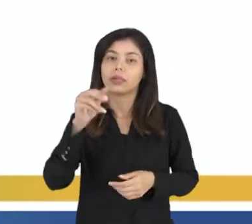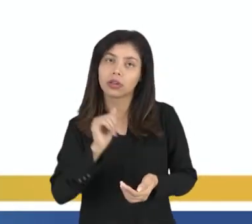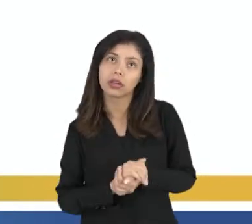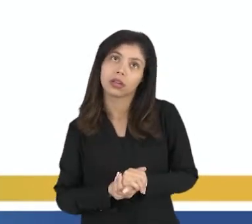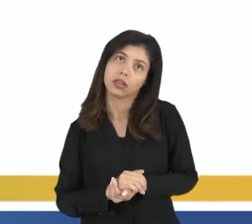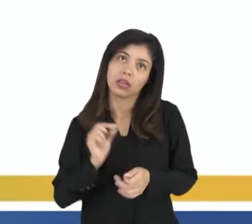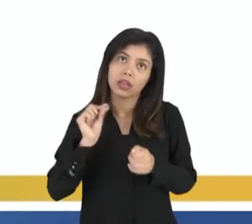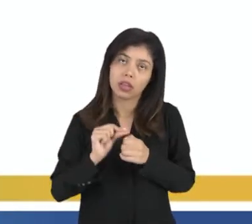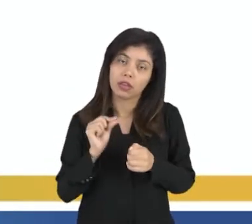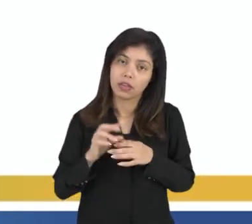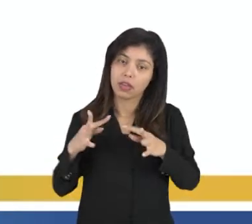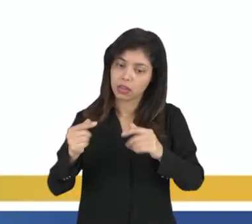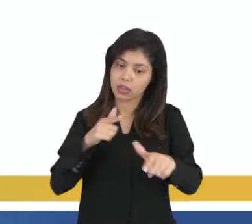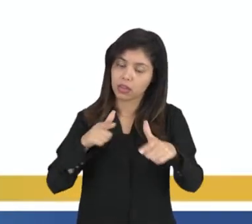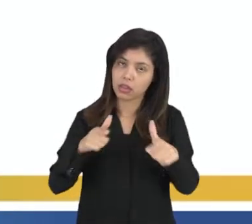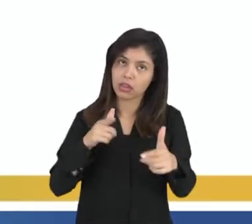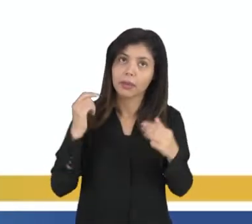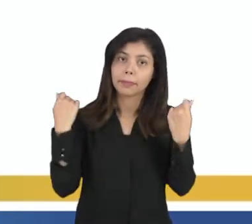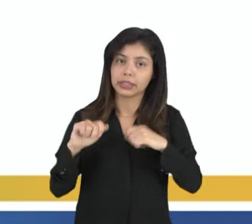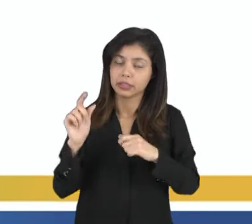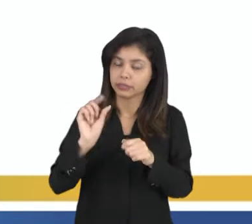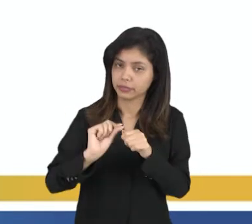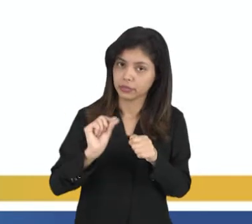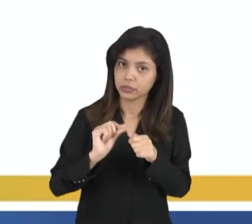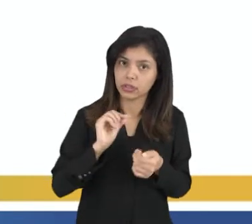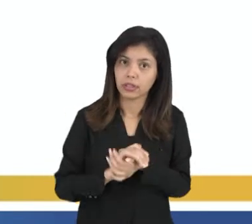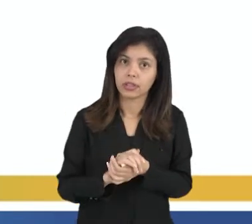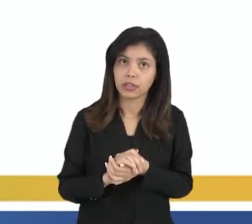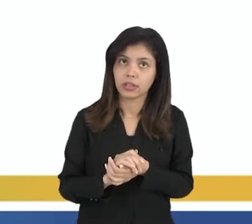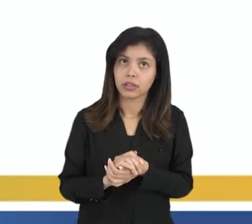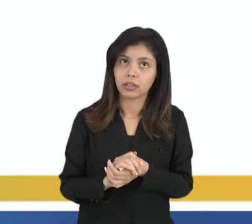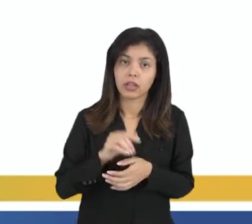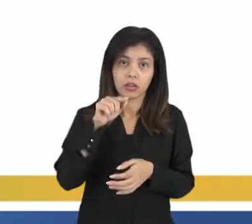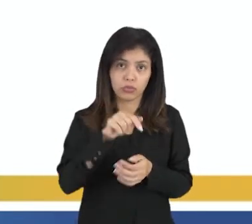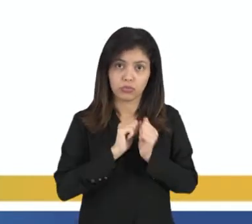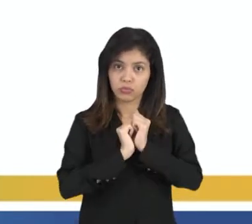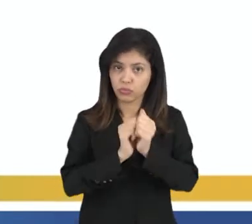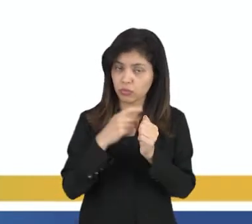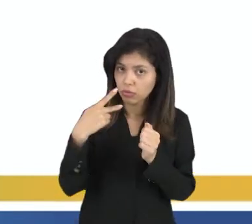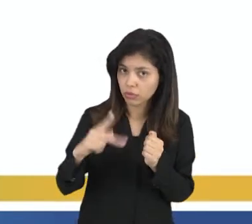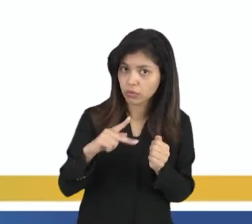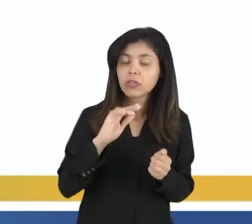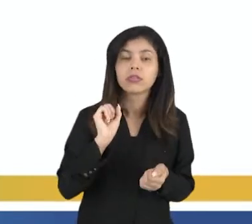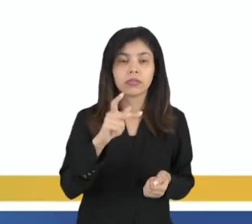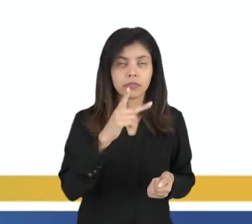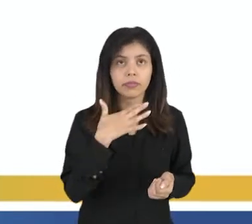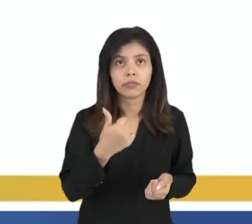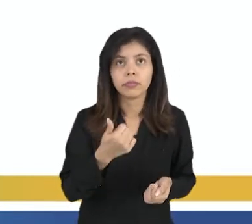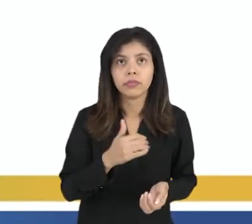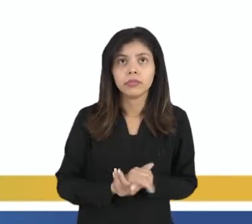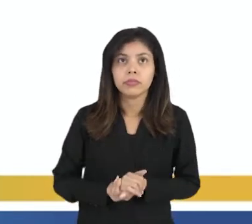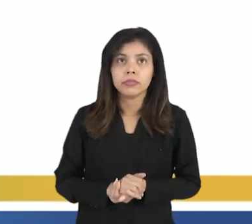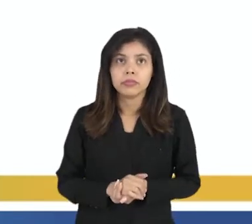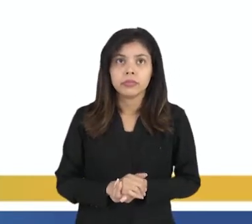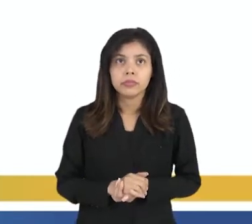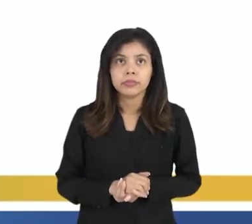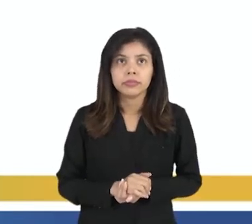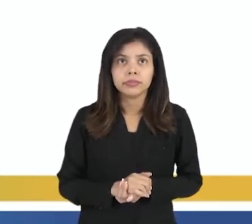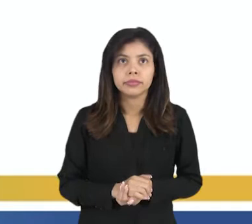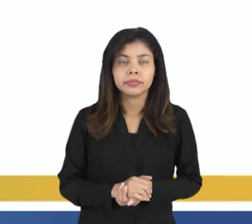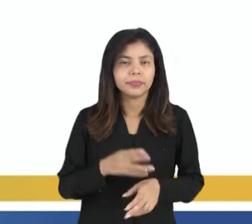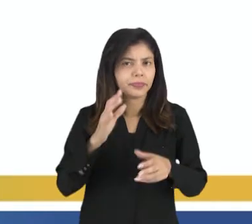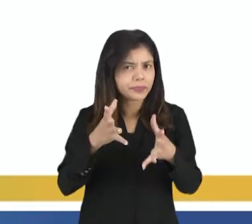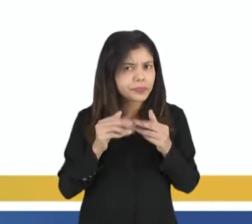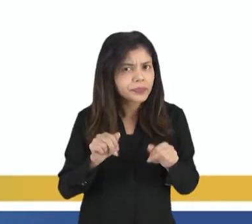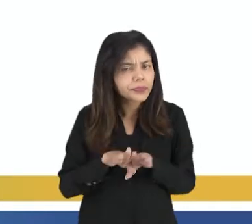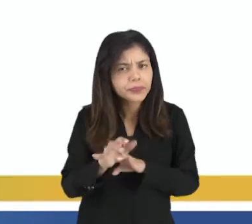a máquina que realiza o trabalho precisa ser realizado sobre ela. Tudo bem? Então, o que acontece? Pegue, por